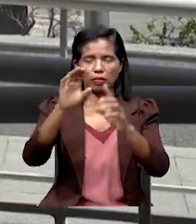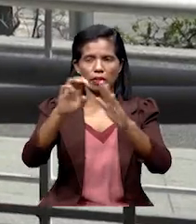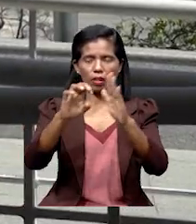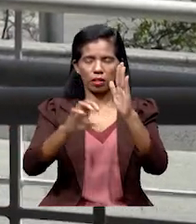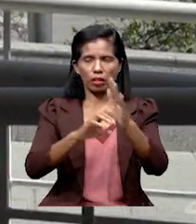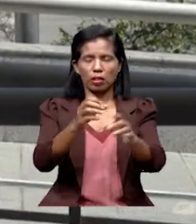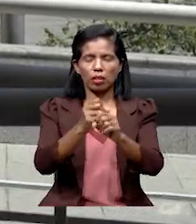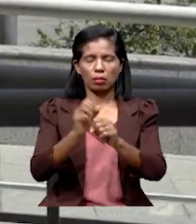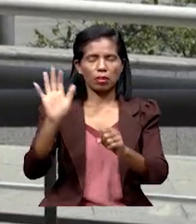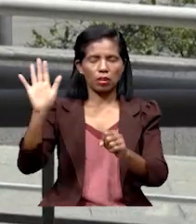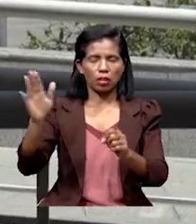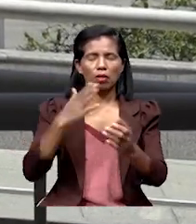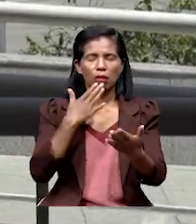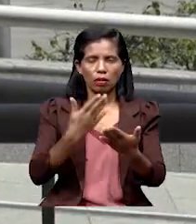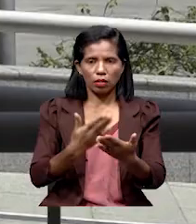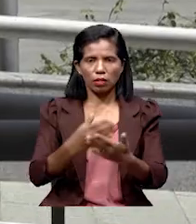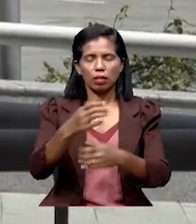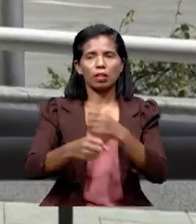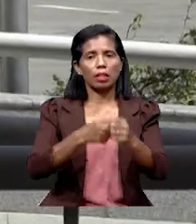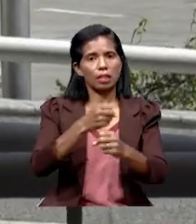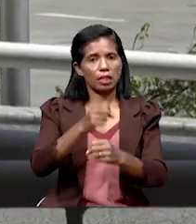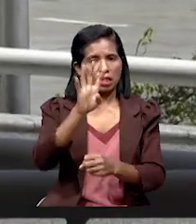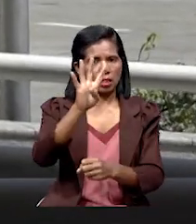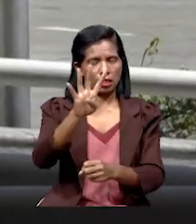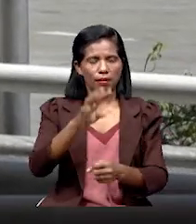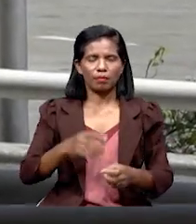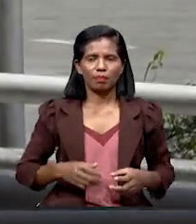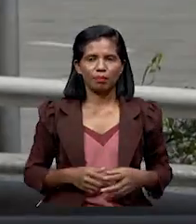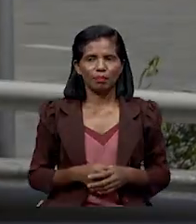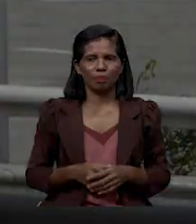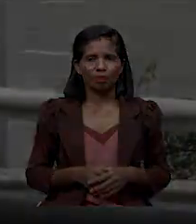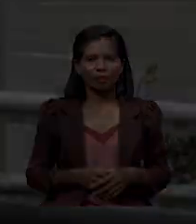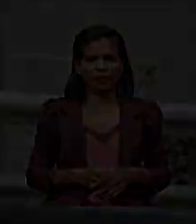missão e a Timor-Leste durante Tinanhat. Bem-vinda, Ximenes, GMN.